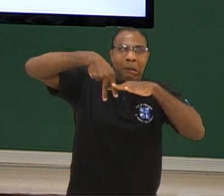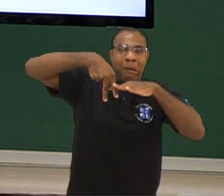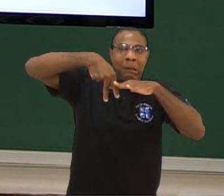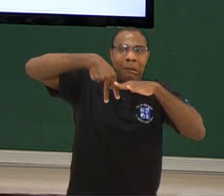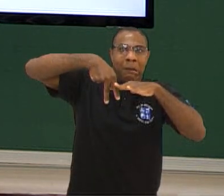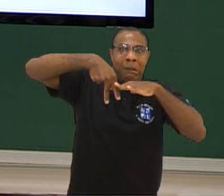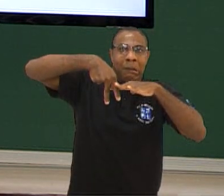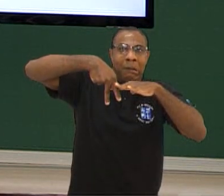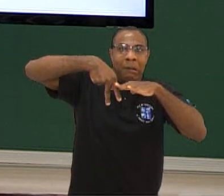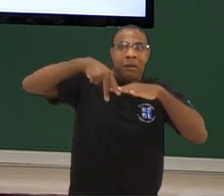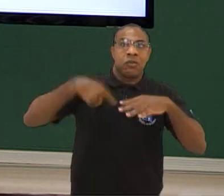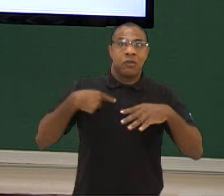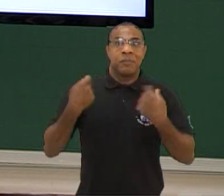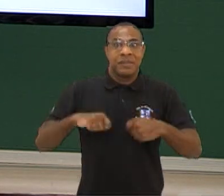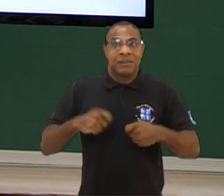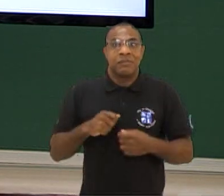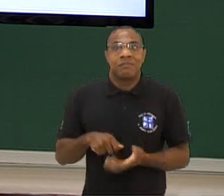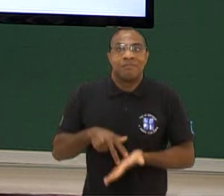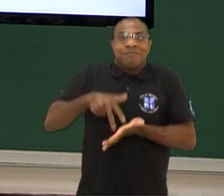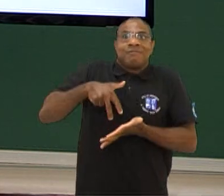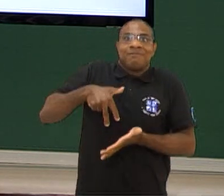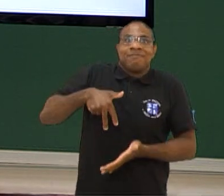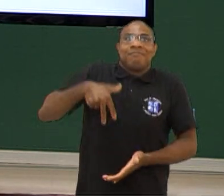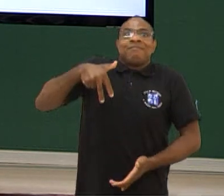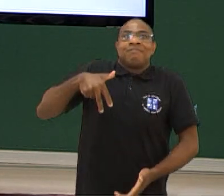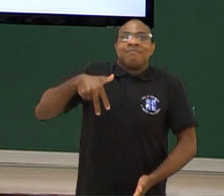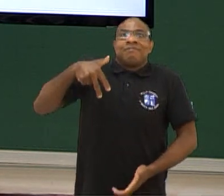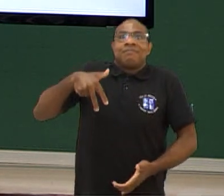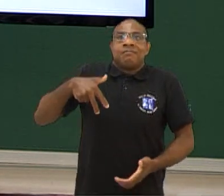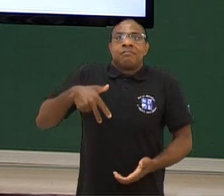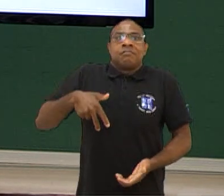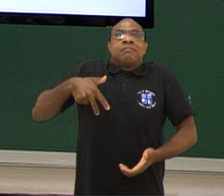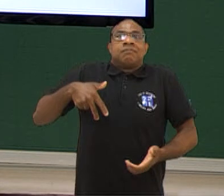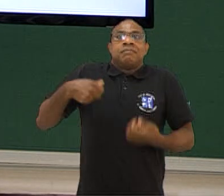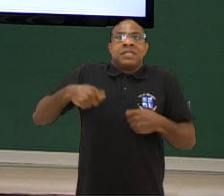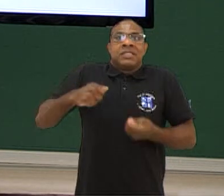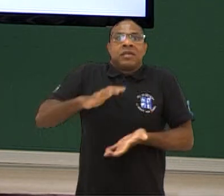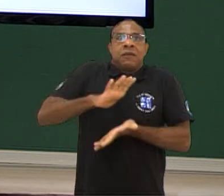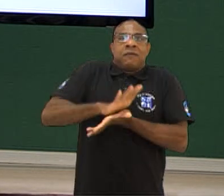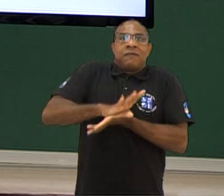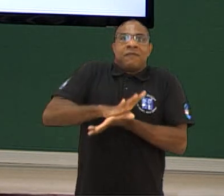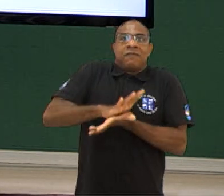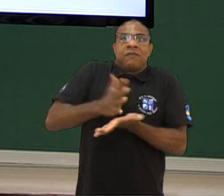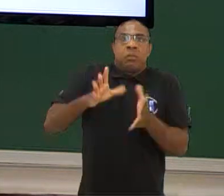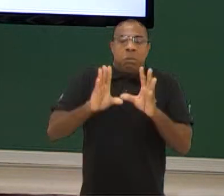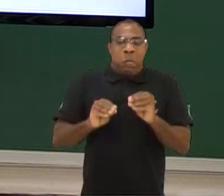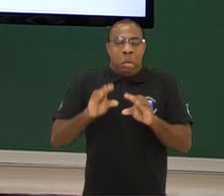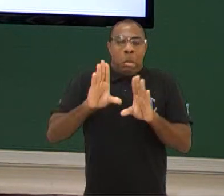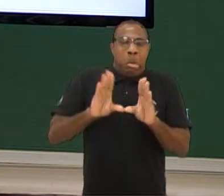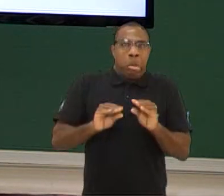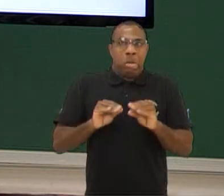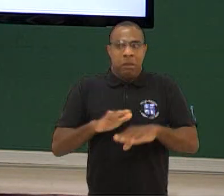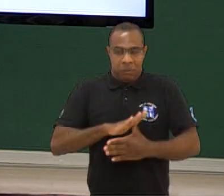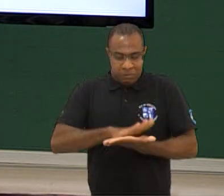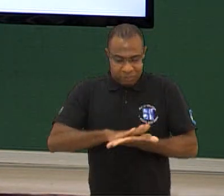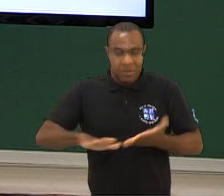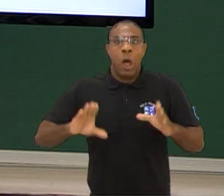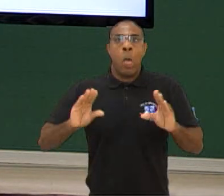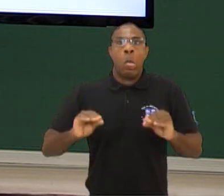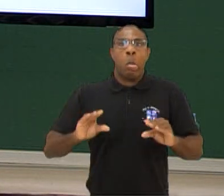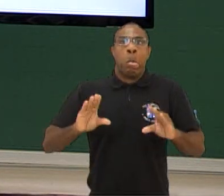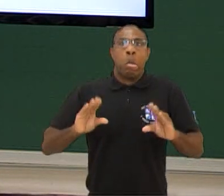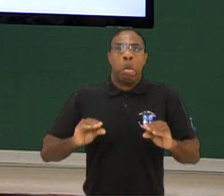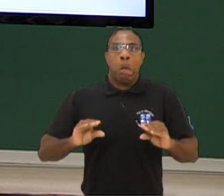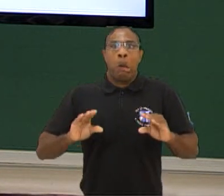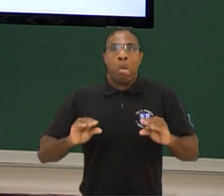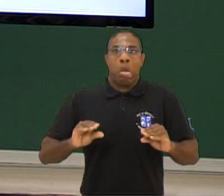forma, tentar saltar. E para você poder saltar, você precisa aplicar uma força sobre o solo. Mas se o solo é mole, não adianta. Certo?